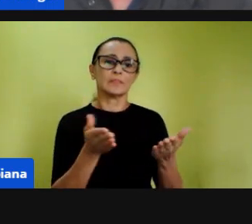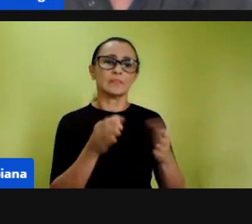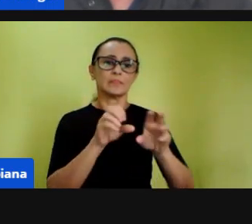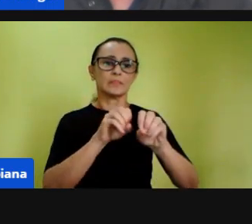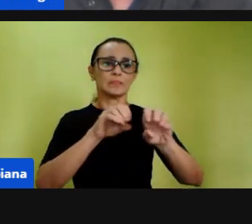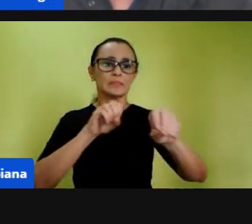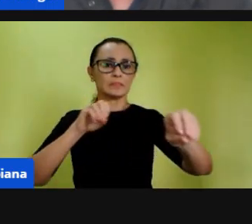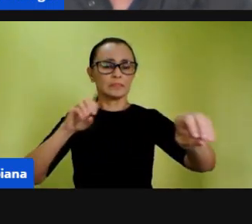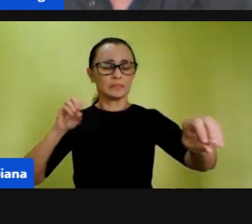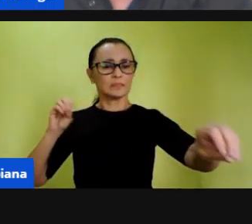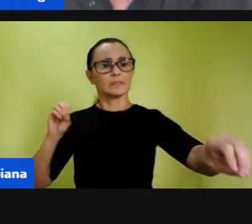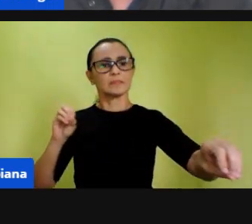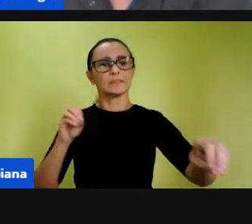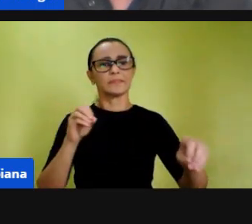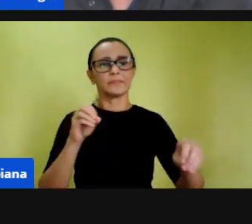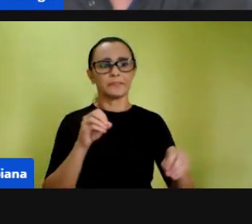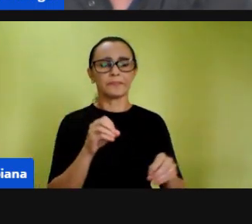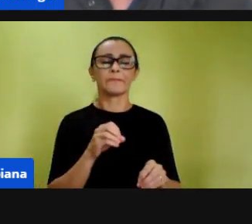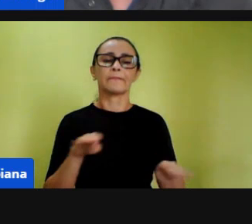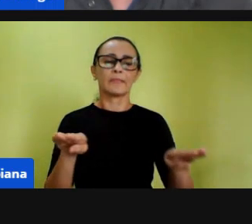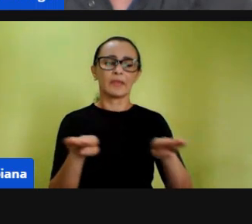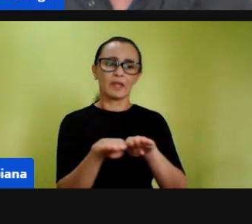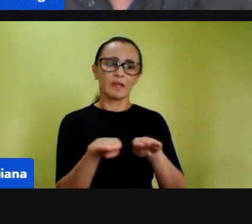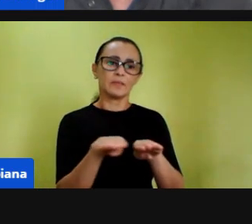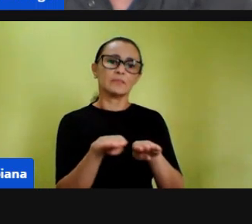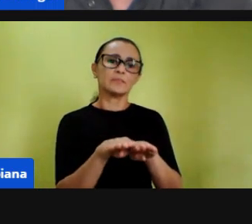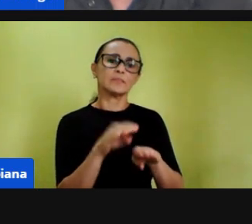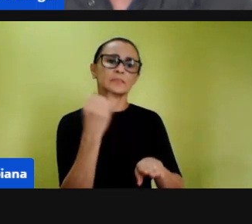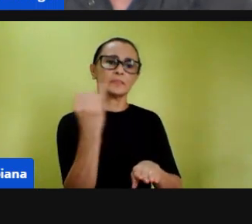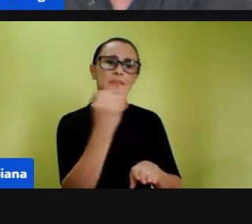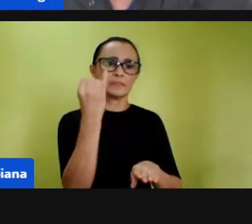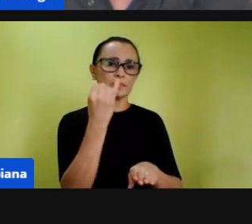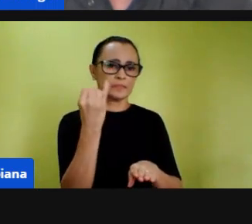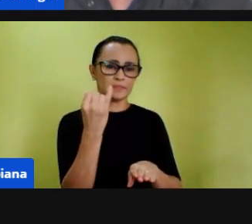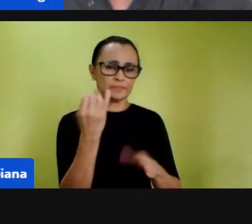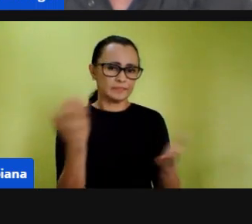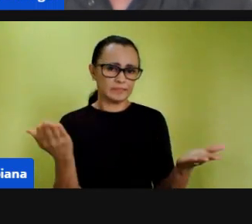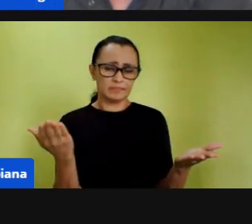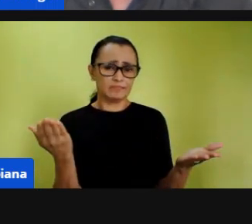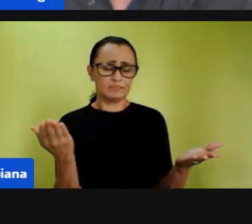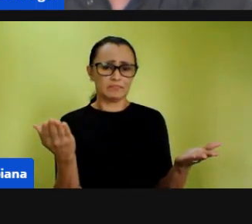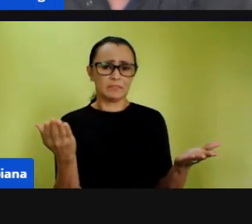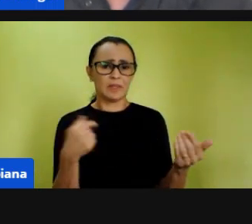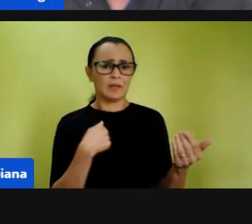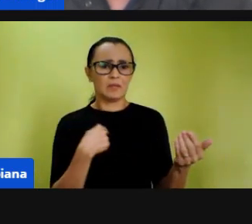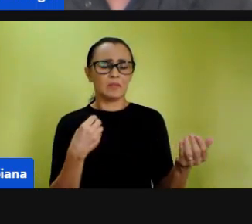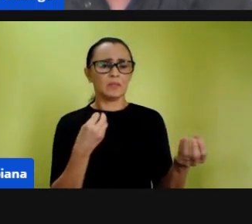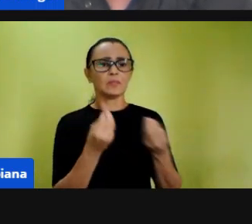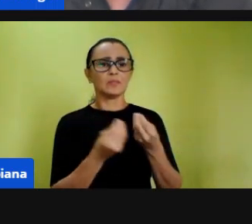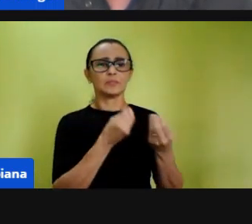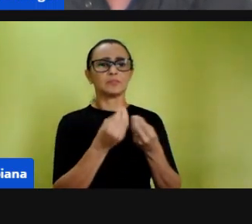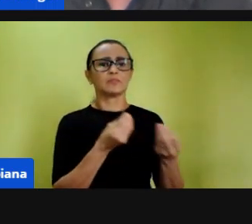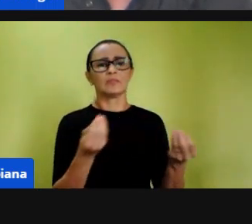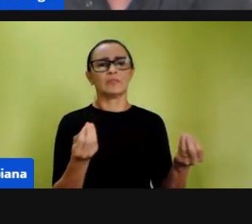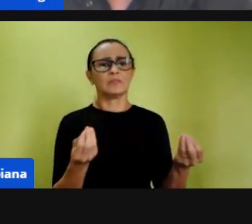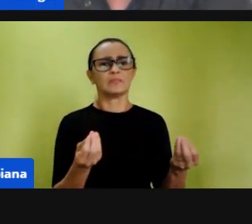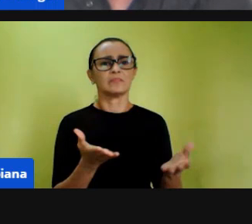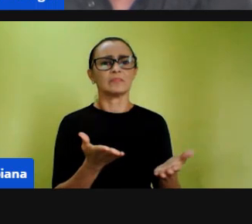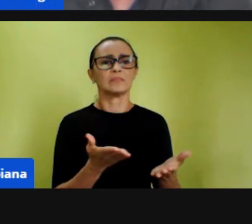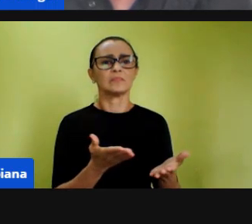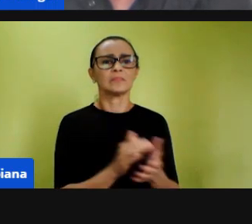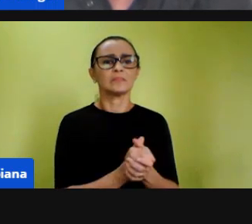também é importante, né? Então, não adianta eu começar uma aula tentando concluir um raciocínio que